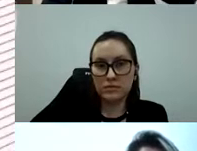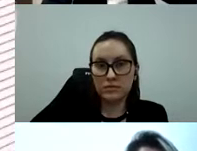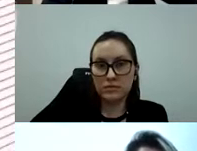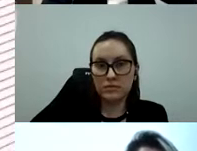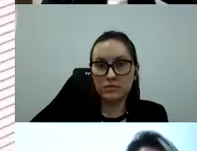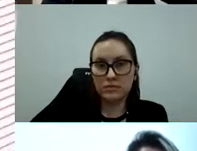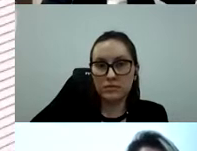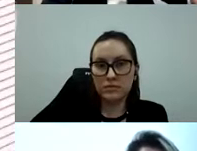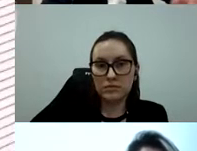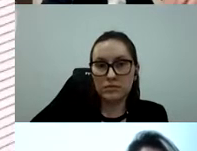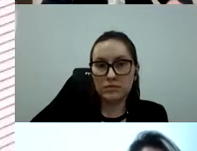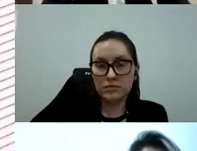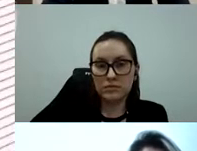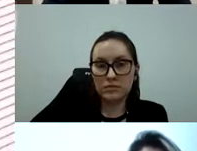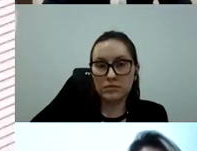obrigada.